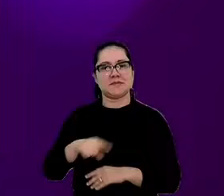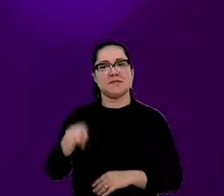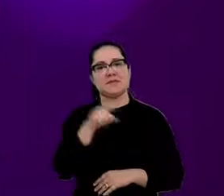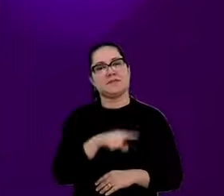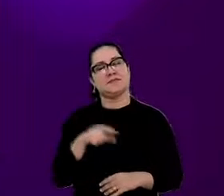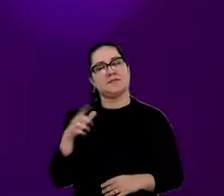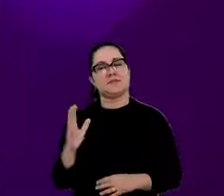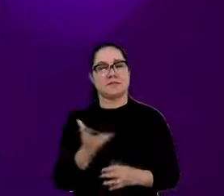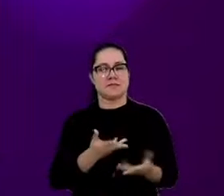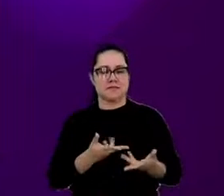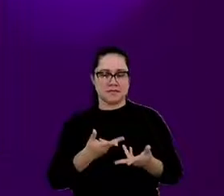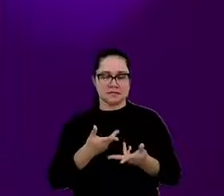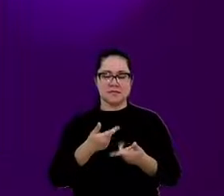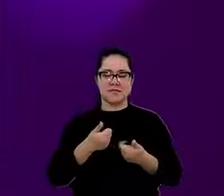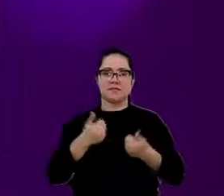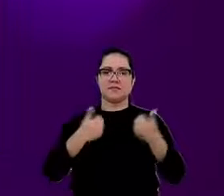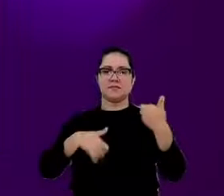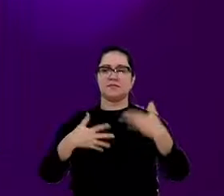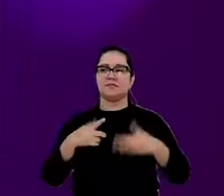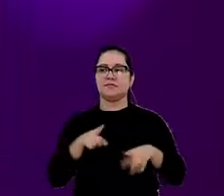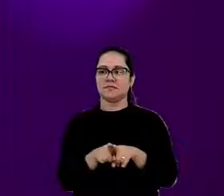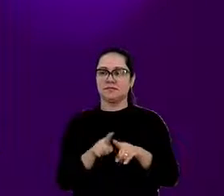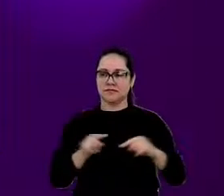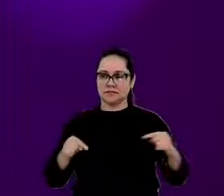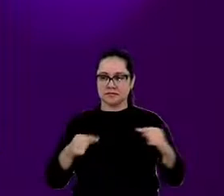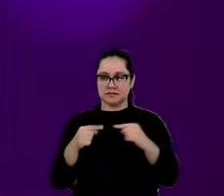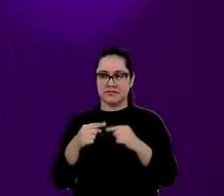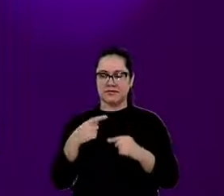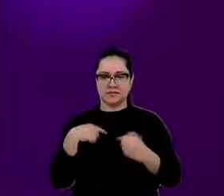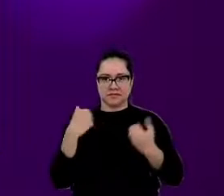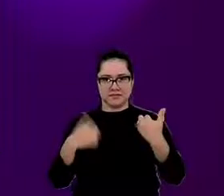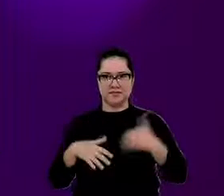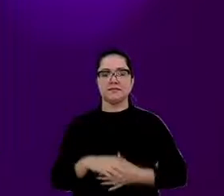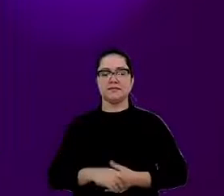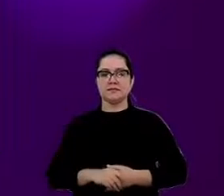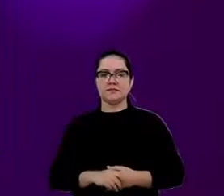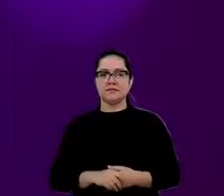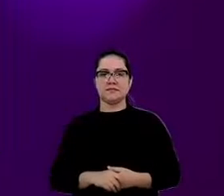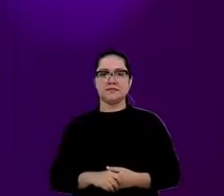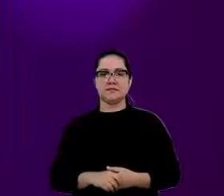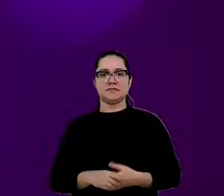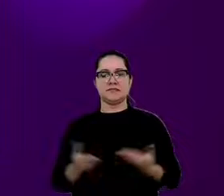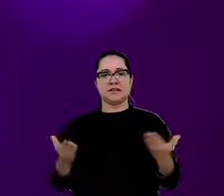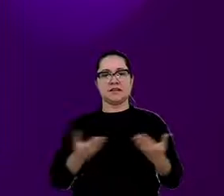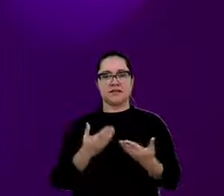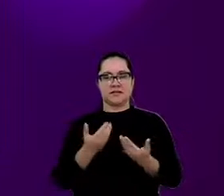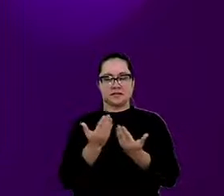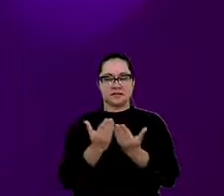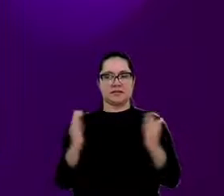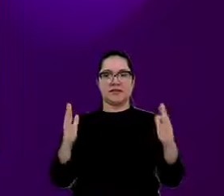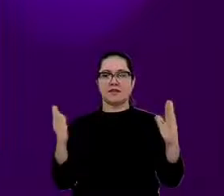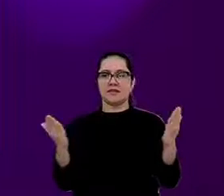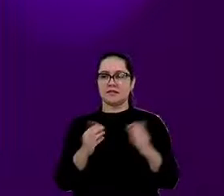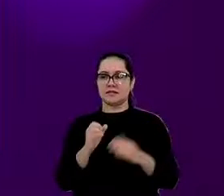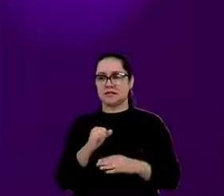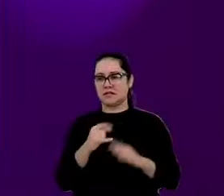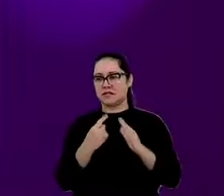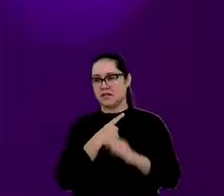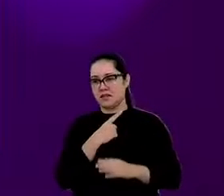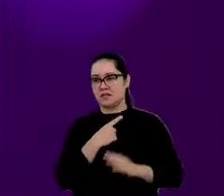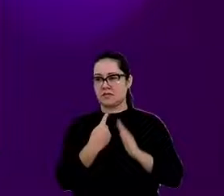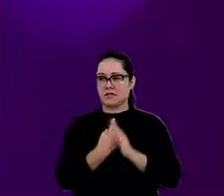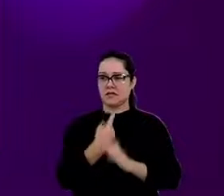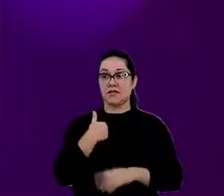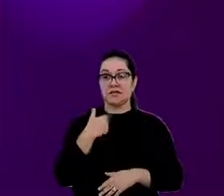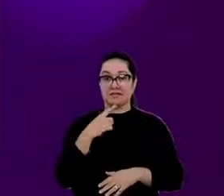do conteúdo e a objetividade das apresentações. Eu queria abrir aqui para se houver alguma pergunta. Eu